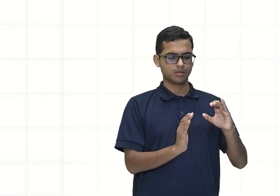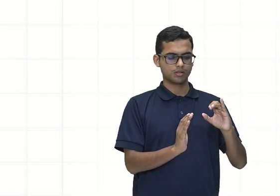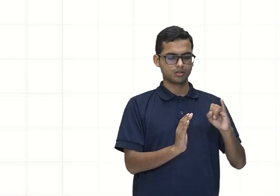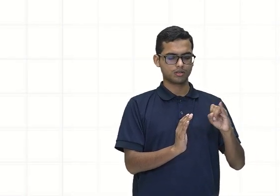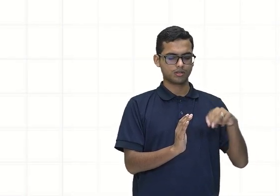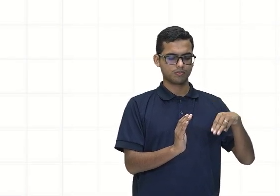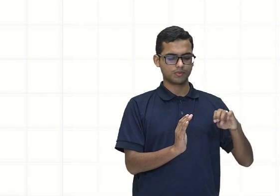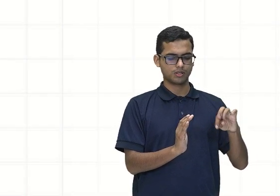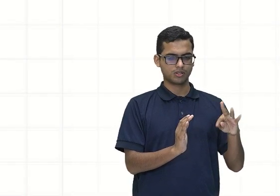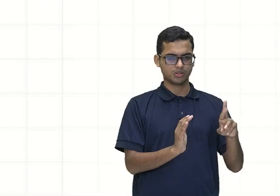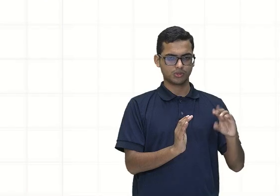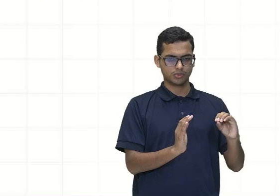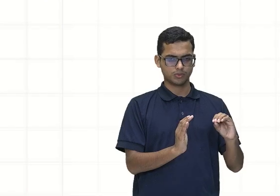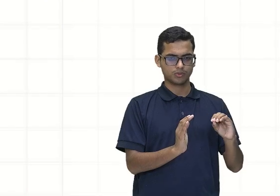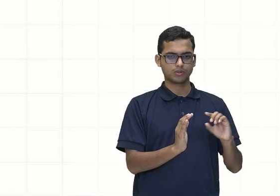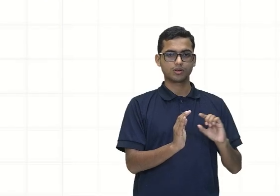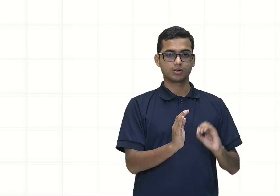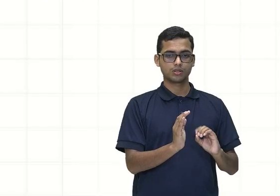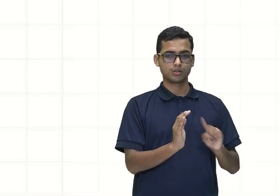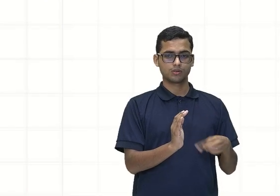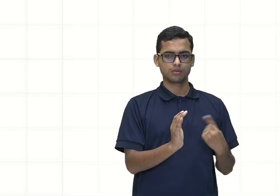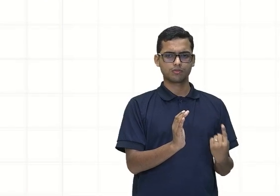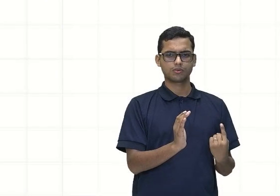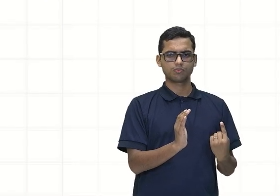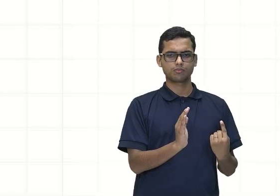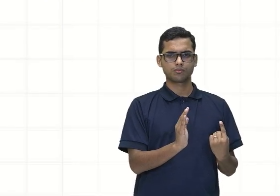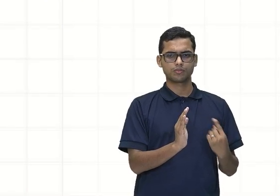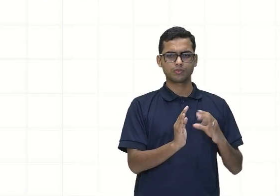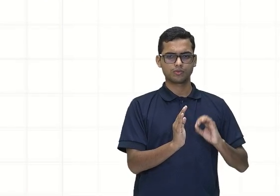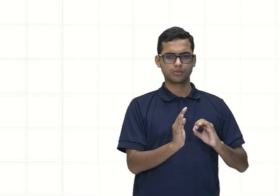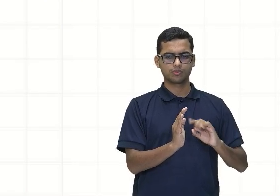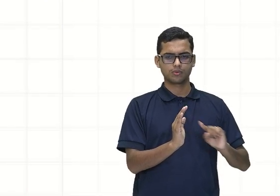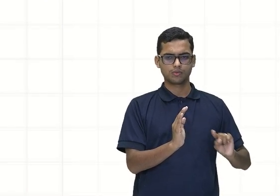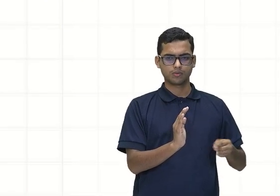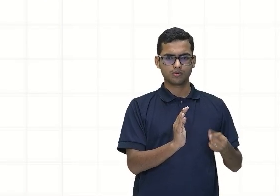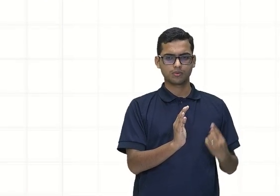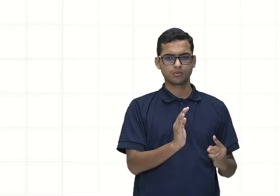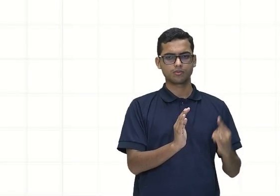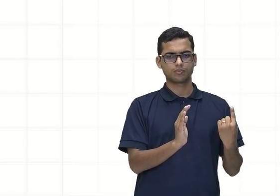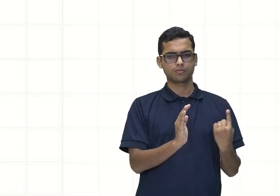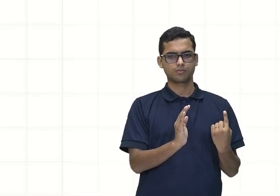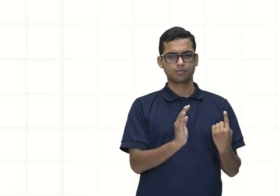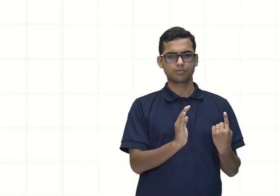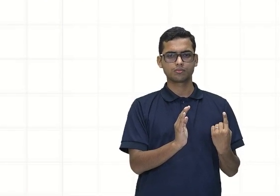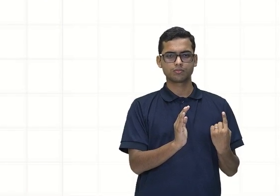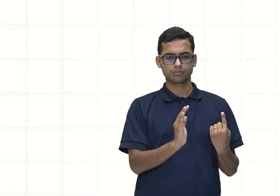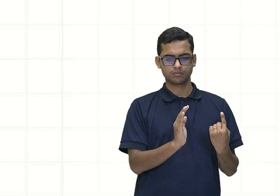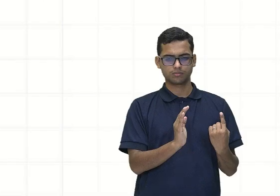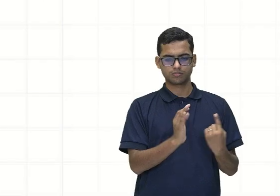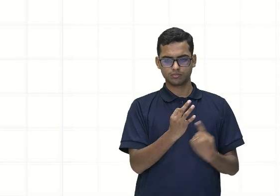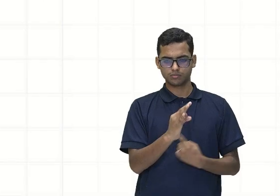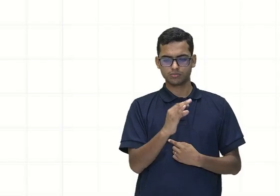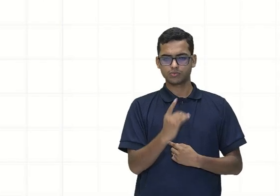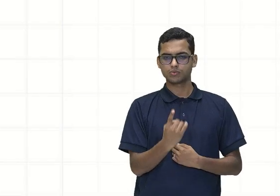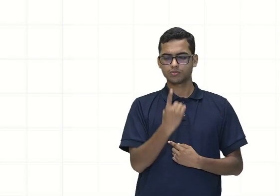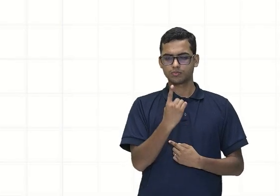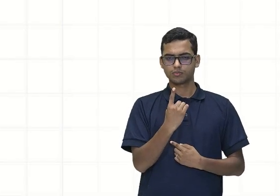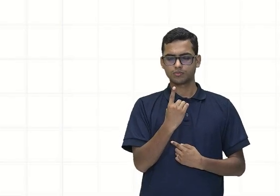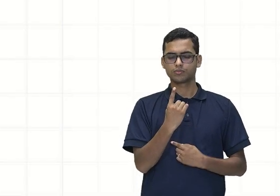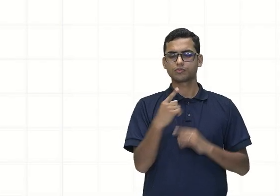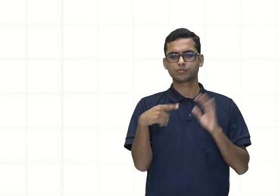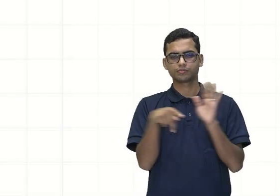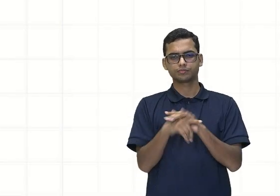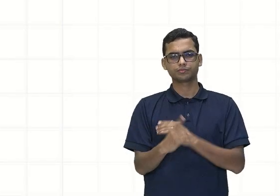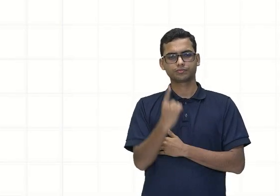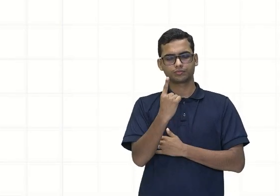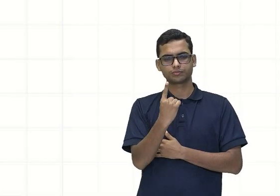tá? Que é 0,1, ou seja, é 1/10 de metro. Ou